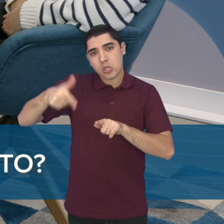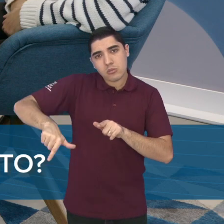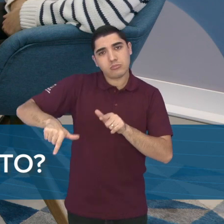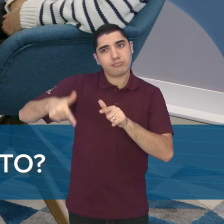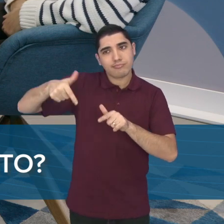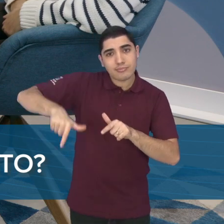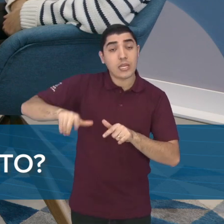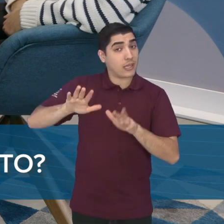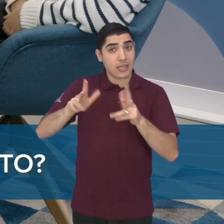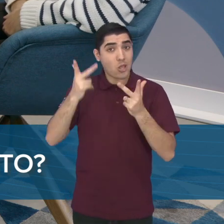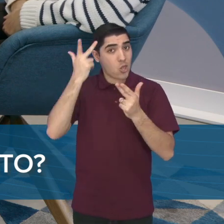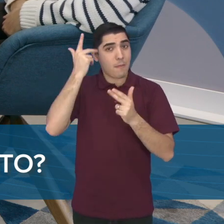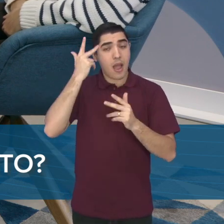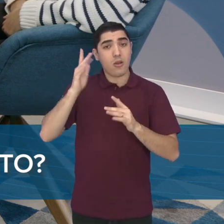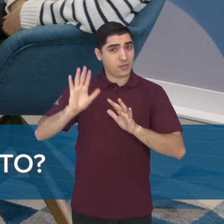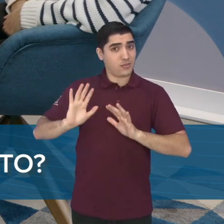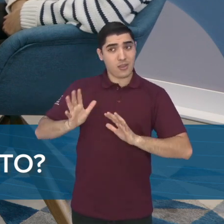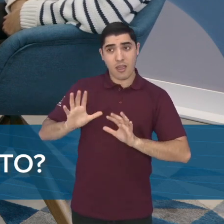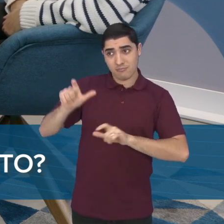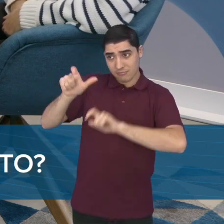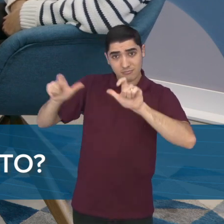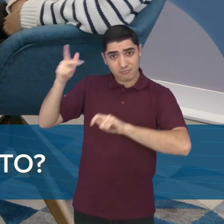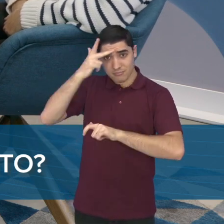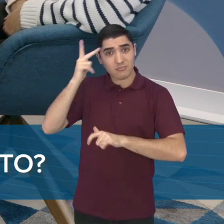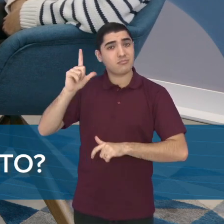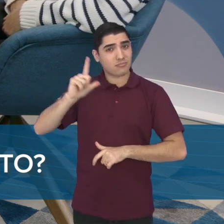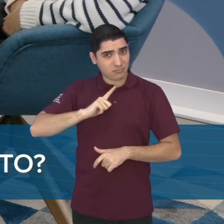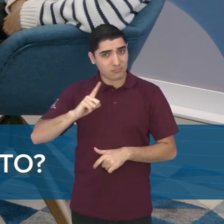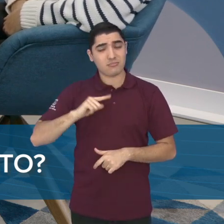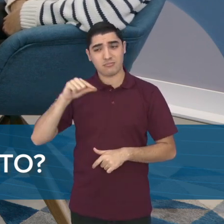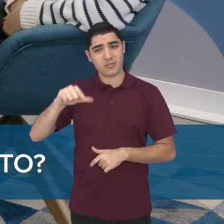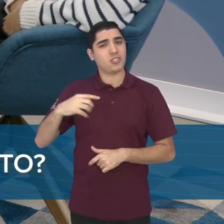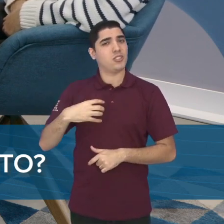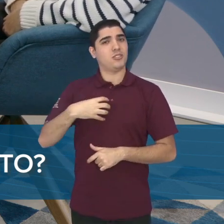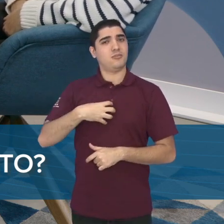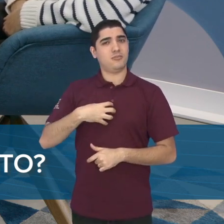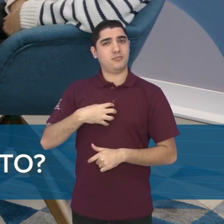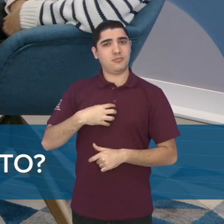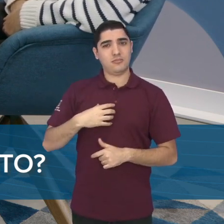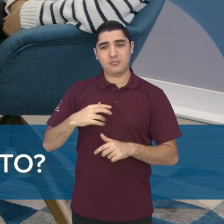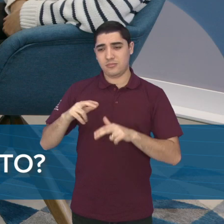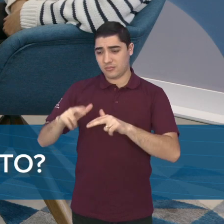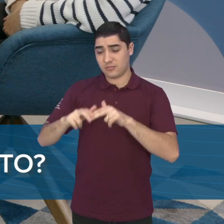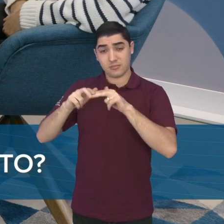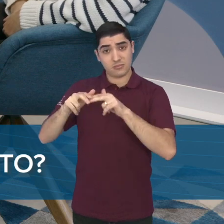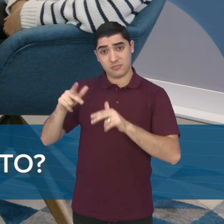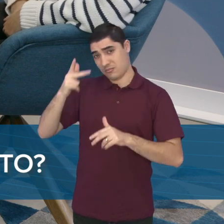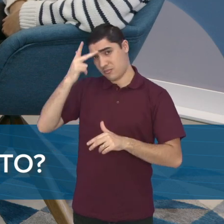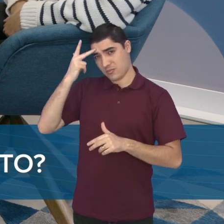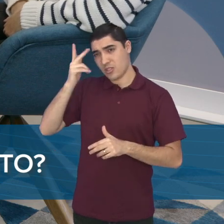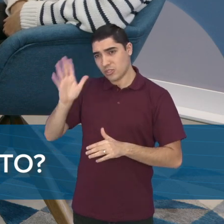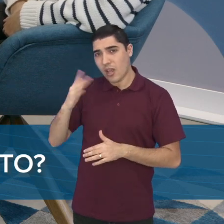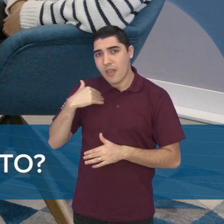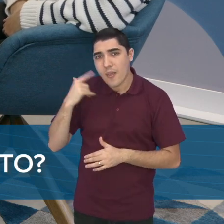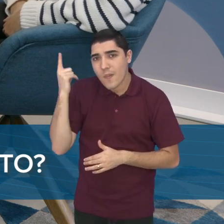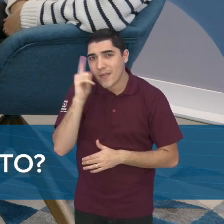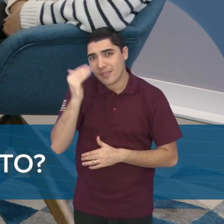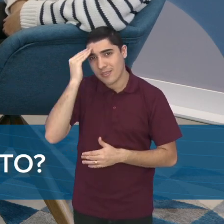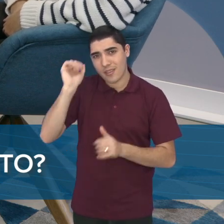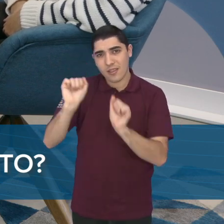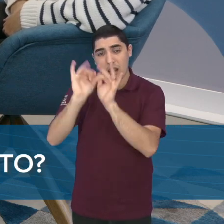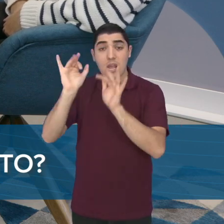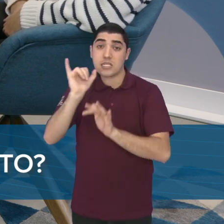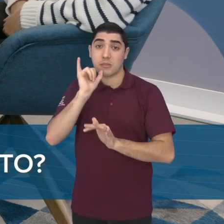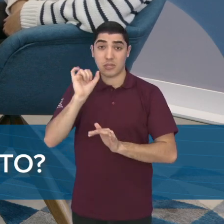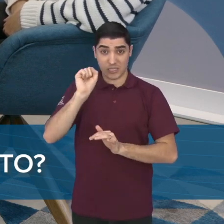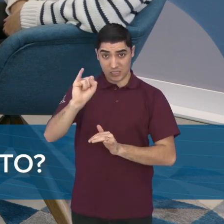automático isso do ser humano, porque tem essa familiaridade, né? De certa forma confortável, que porque você já reconhece aquilo, né, esse sentimento. Então, se